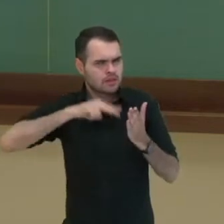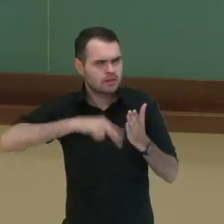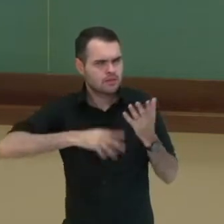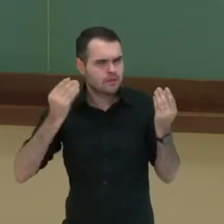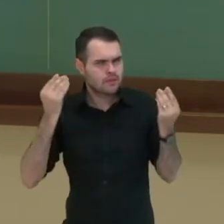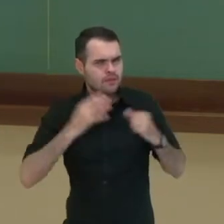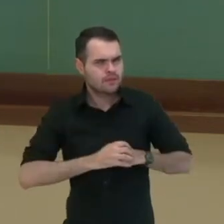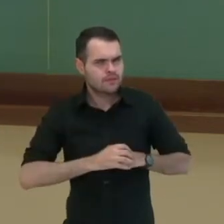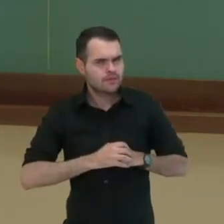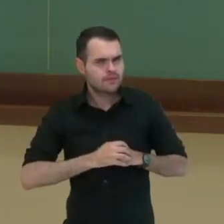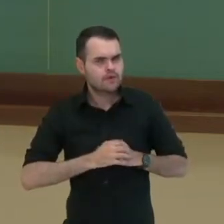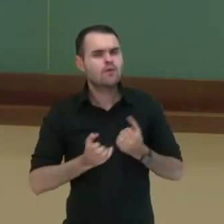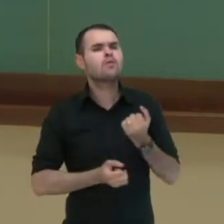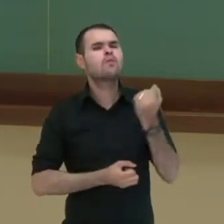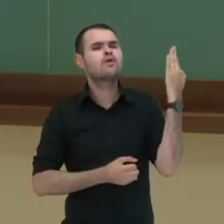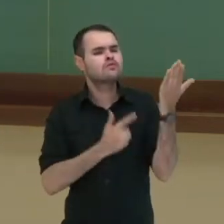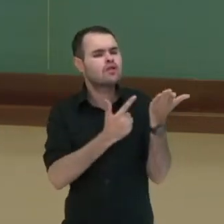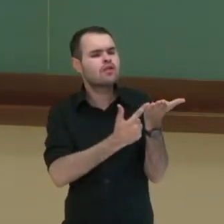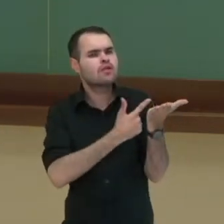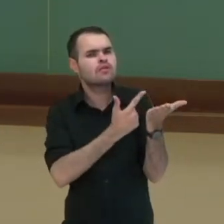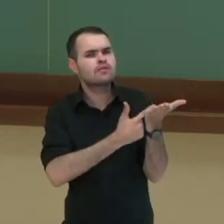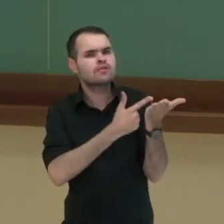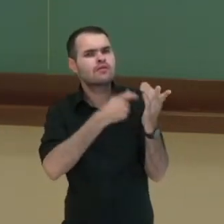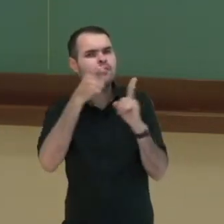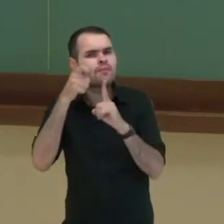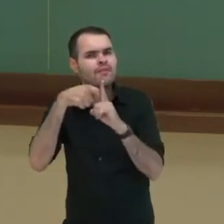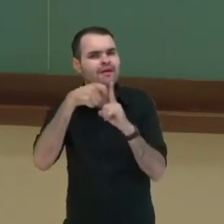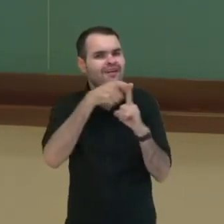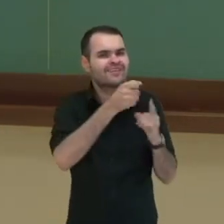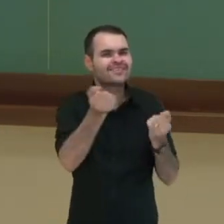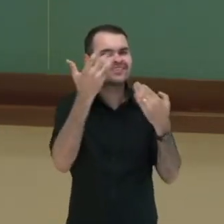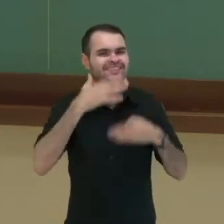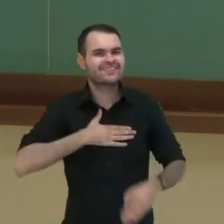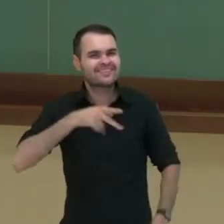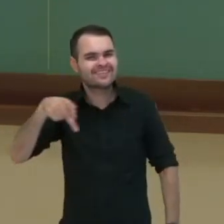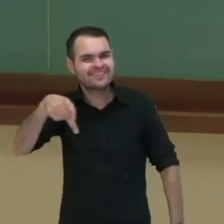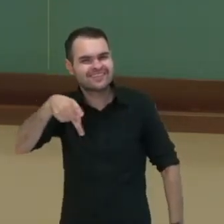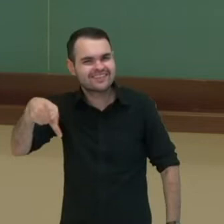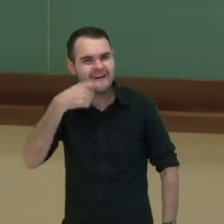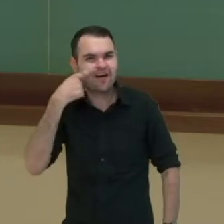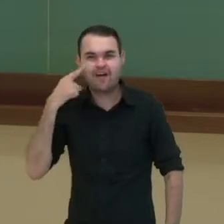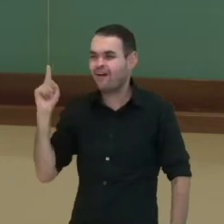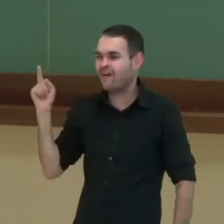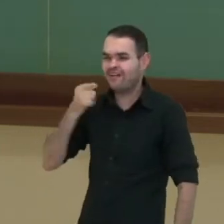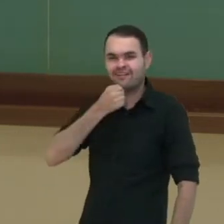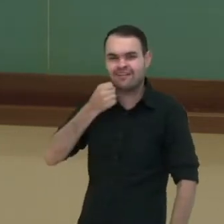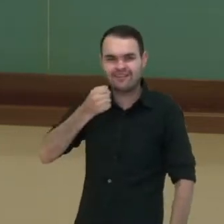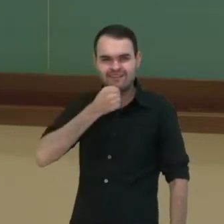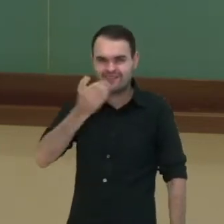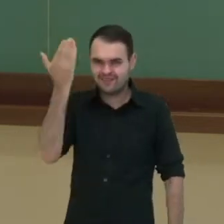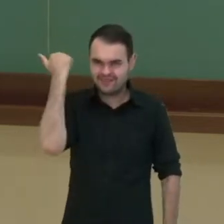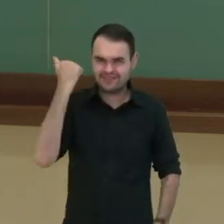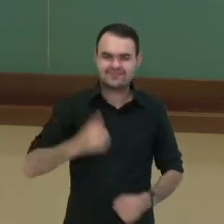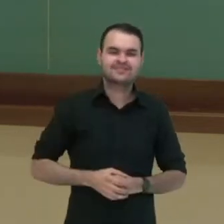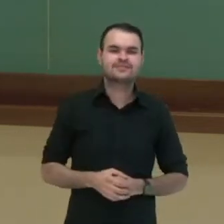bastante? Quantos livros você está lendo aí por mês? Conta para a professora. Então vem ler essa reportagem aqui comigo, bora